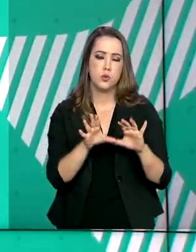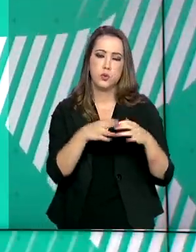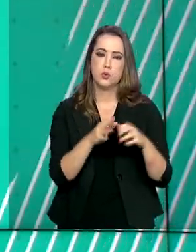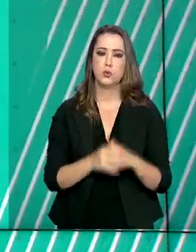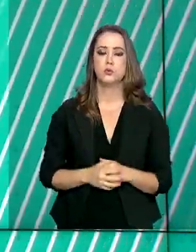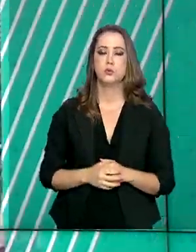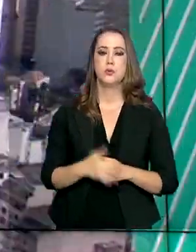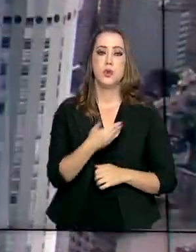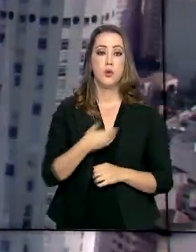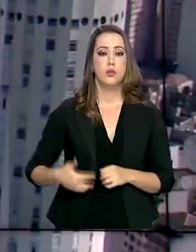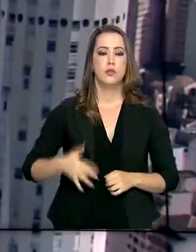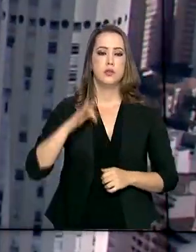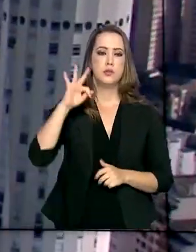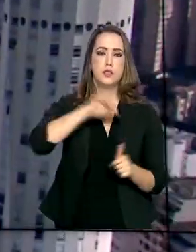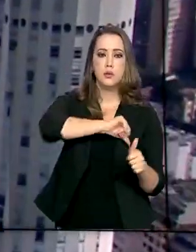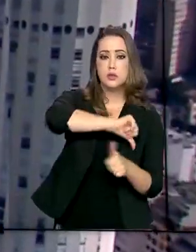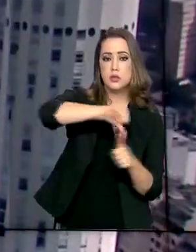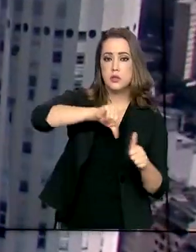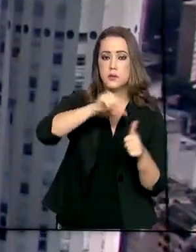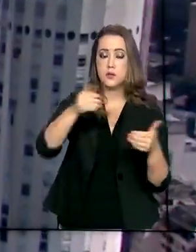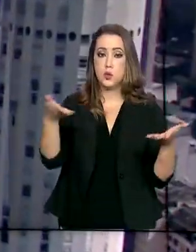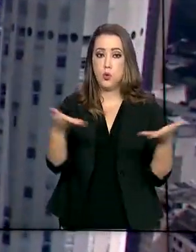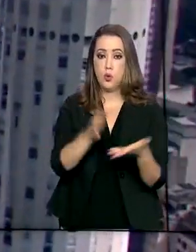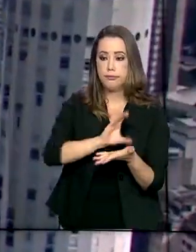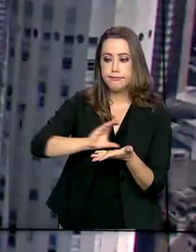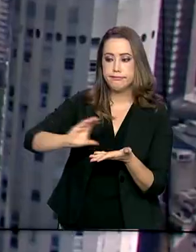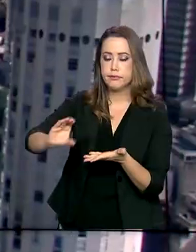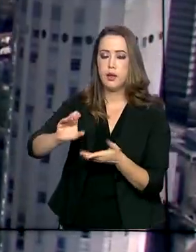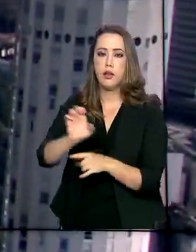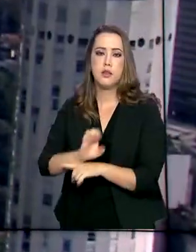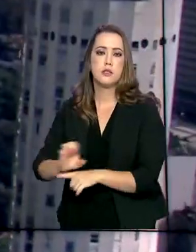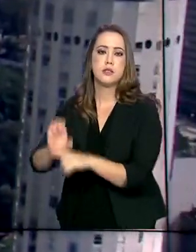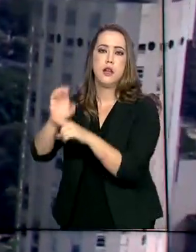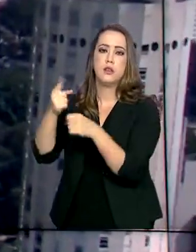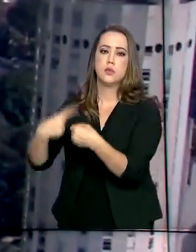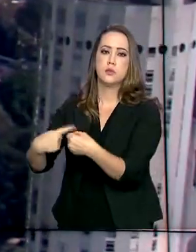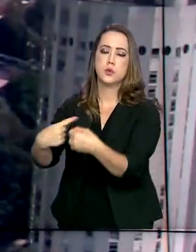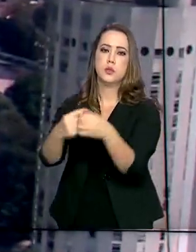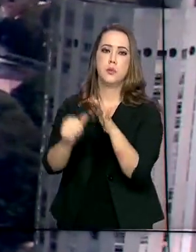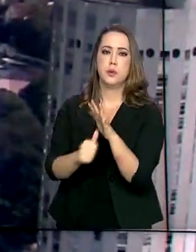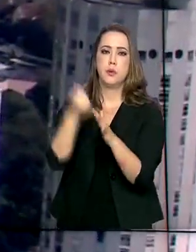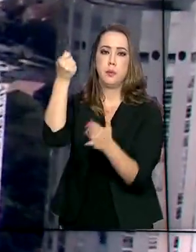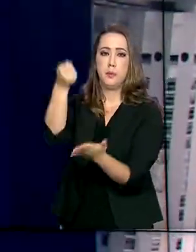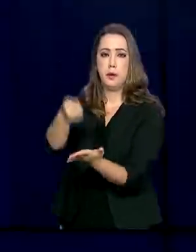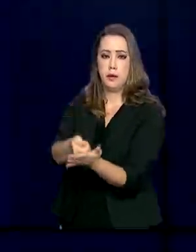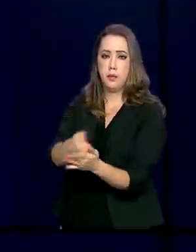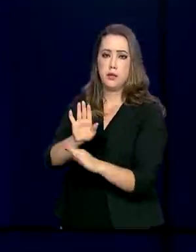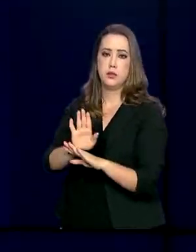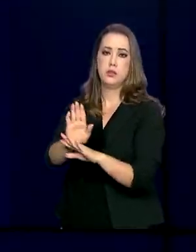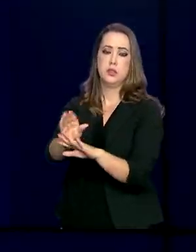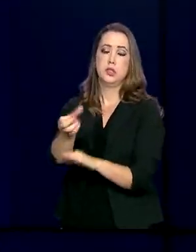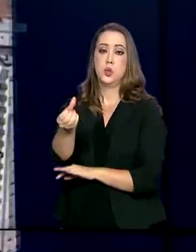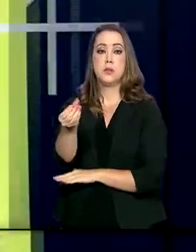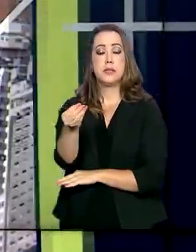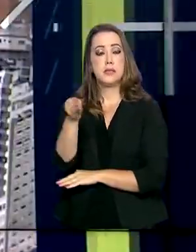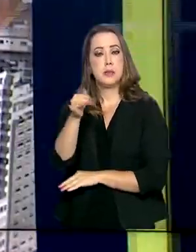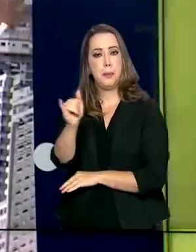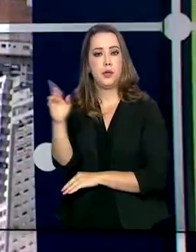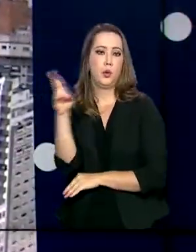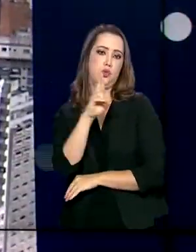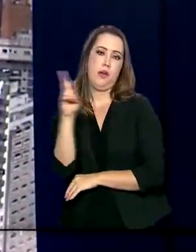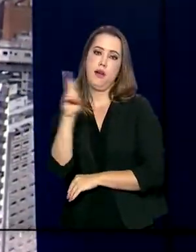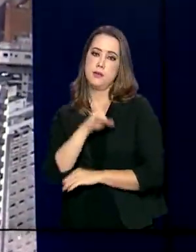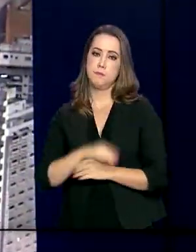O governo federal transferiu hoje a estados e municípios, a primeira parte do auxílio financeiro de mais de 60 bilhões de reais.